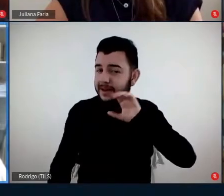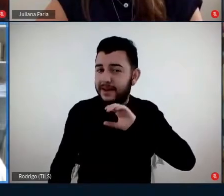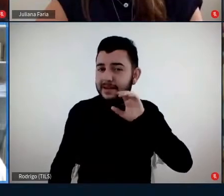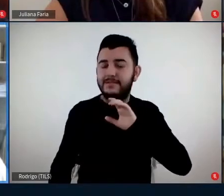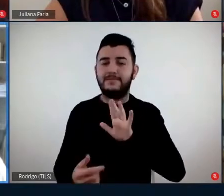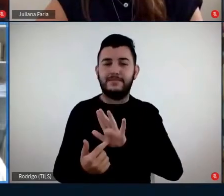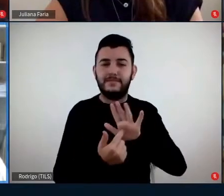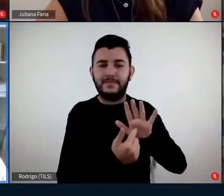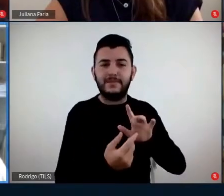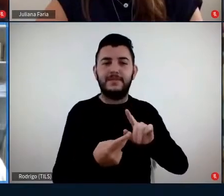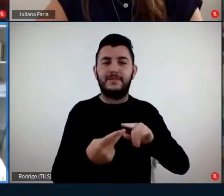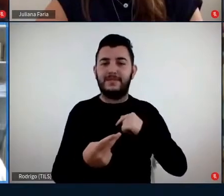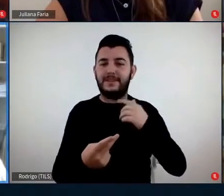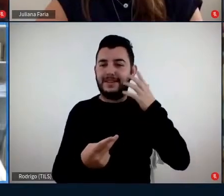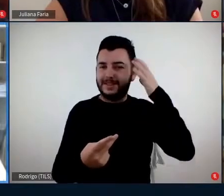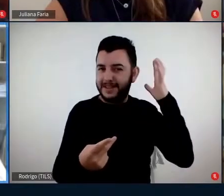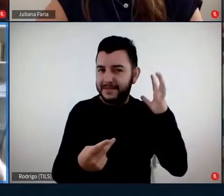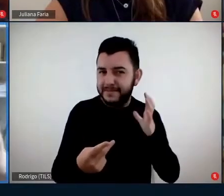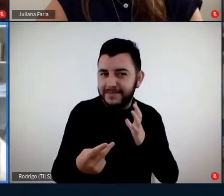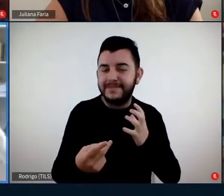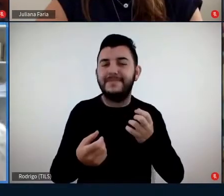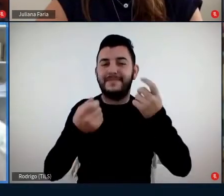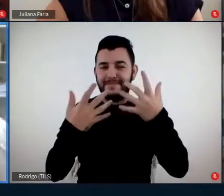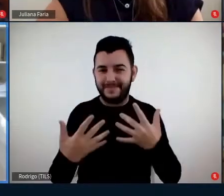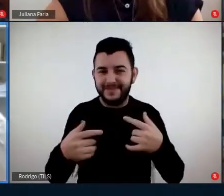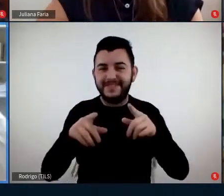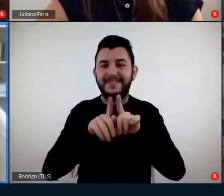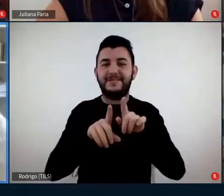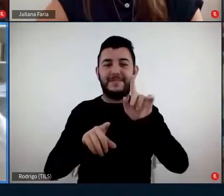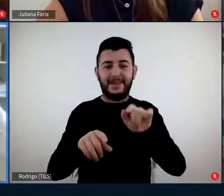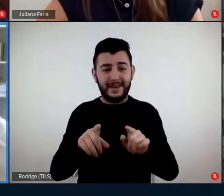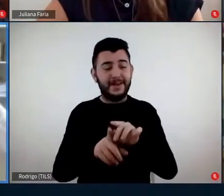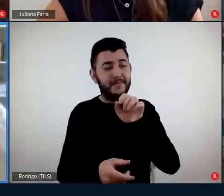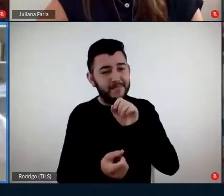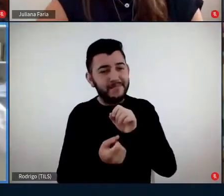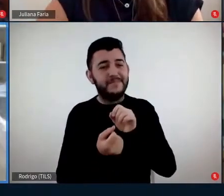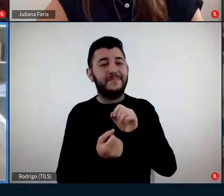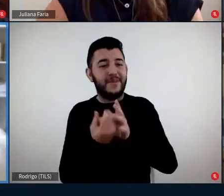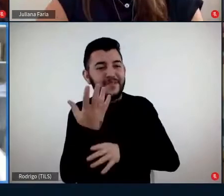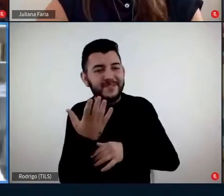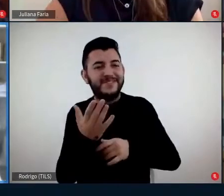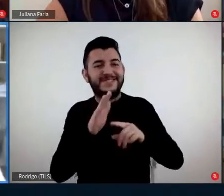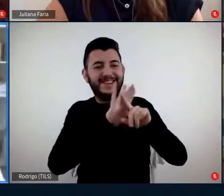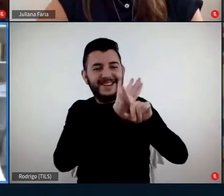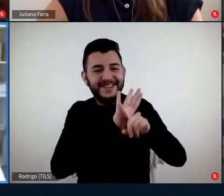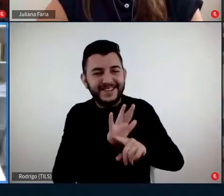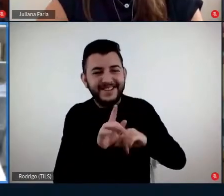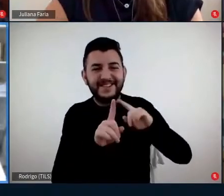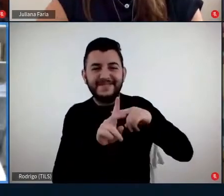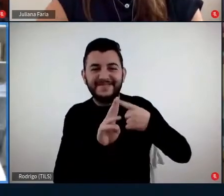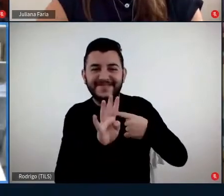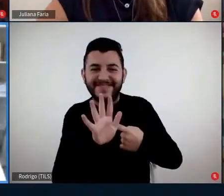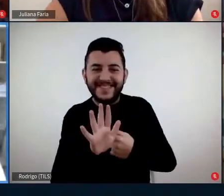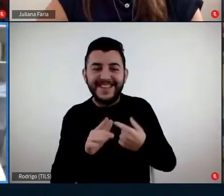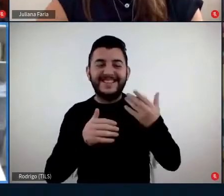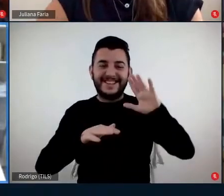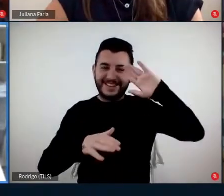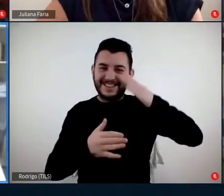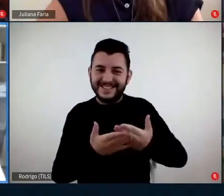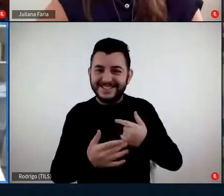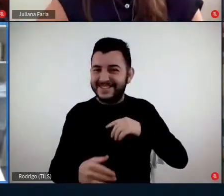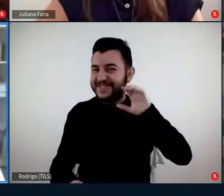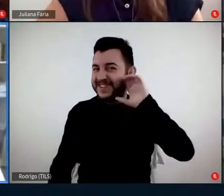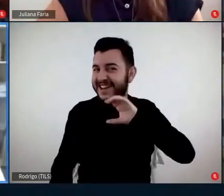produção contínua, mas eu acredito que essas ideias estejam sempre na cabeça do Carlos, assim, fervilhando, e ele fala, eu quero saber se alguém mais